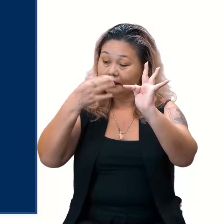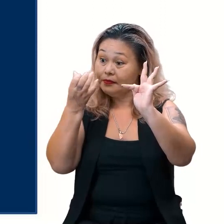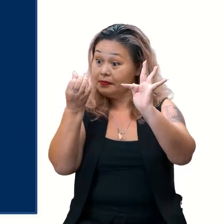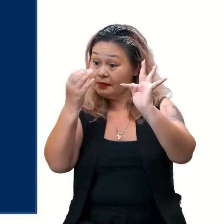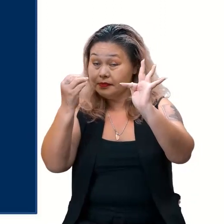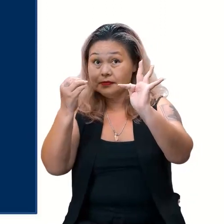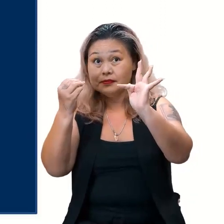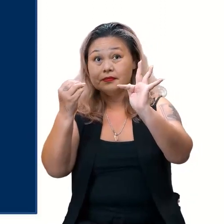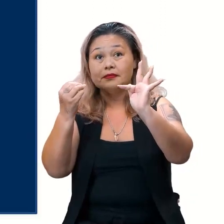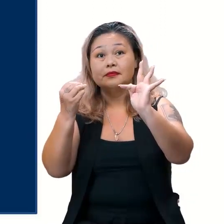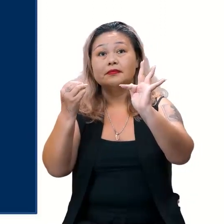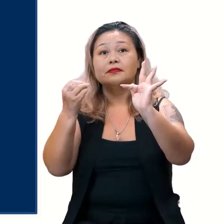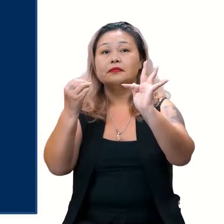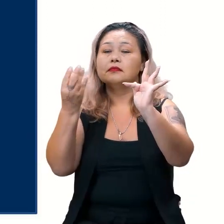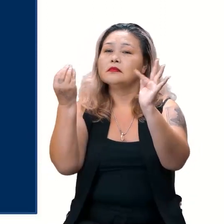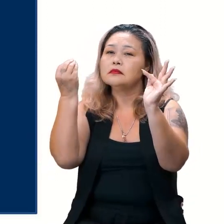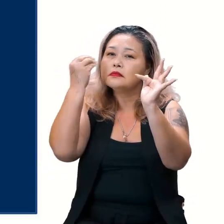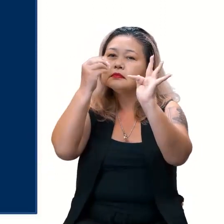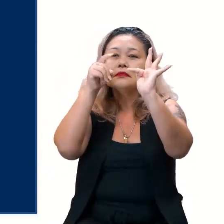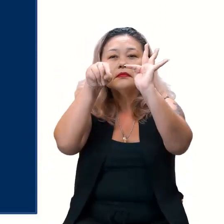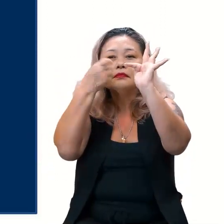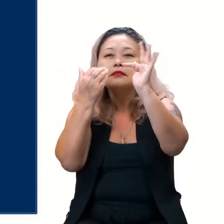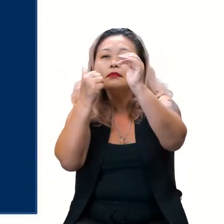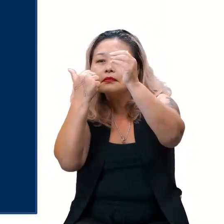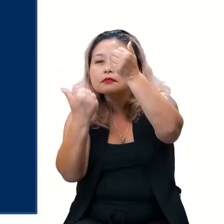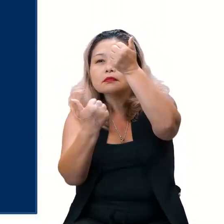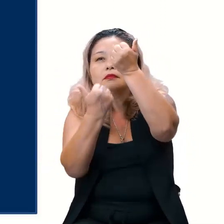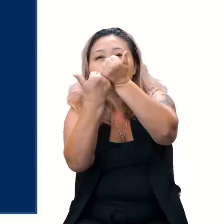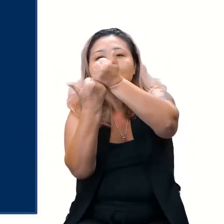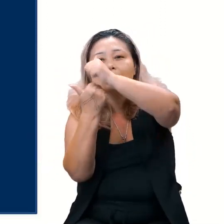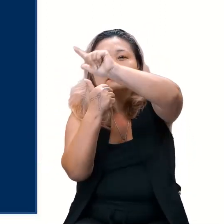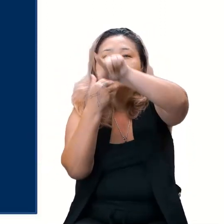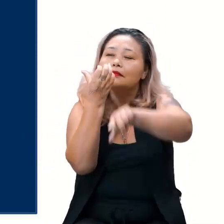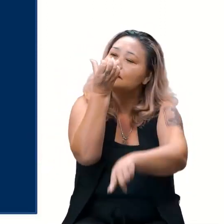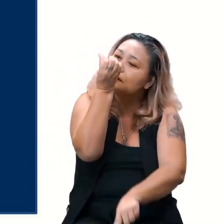60, né? Então, no lugar do f de x, a gente vai colocar